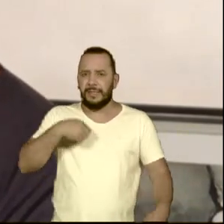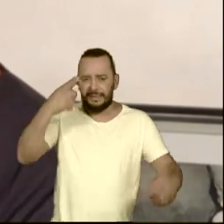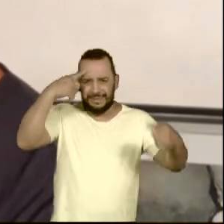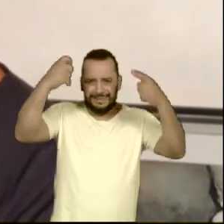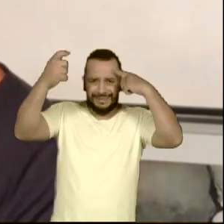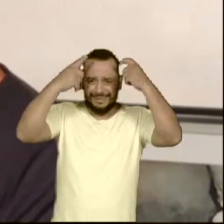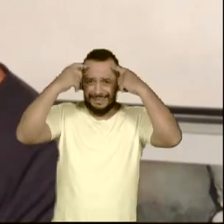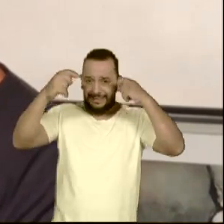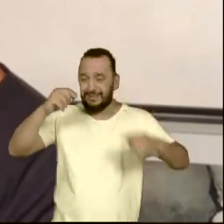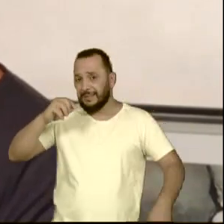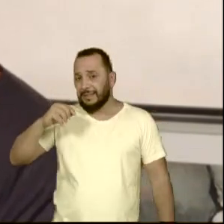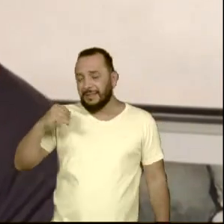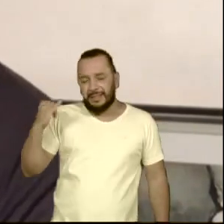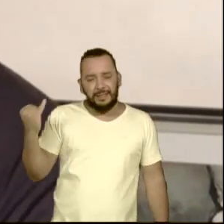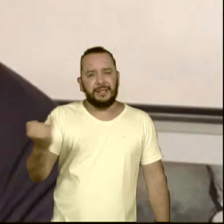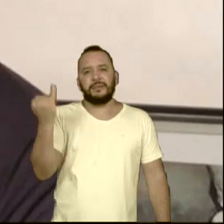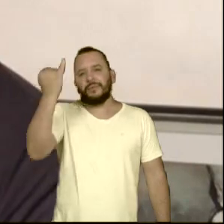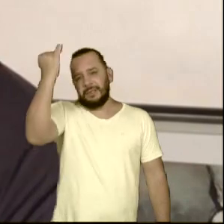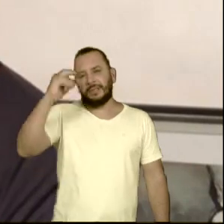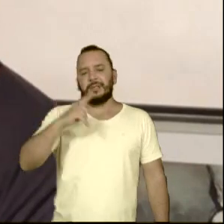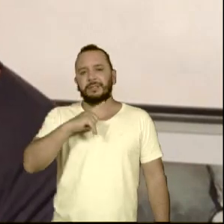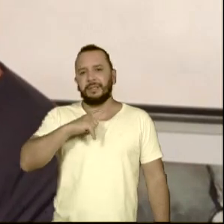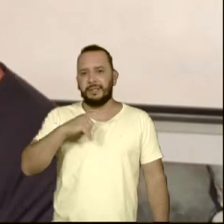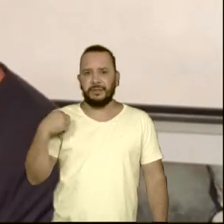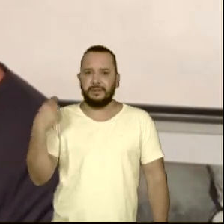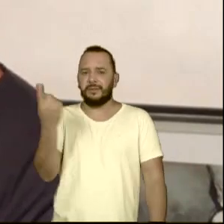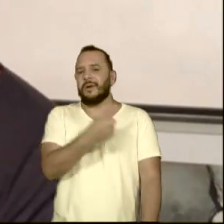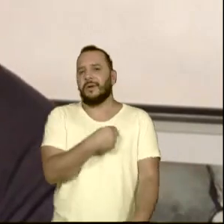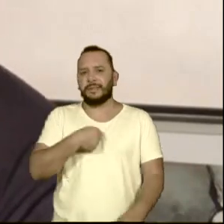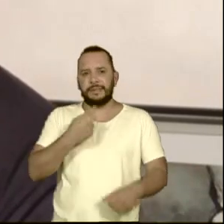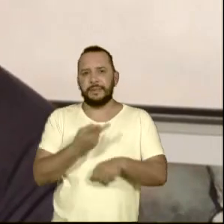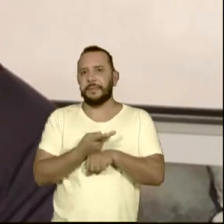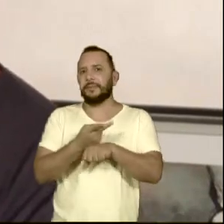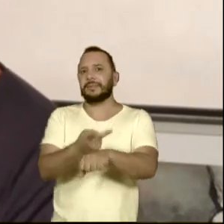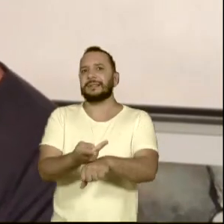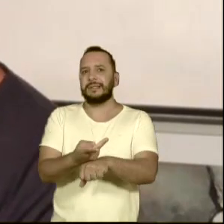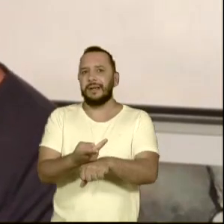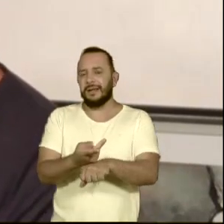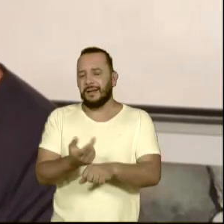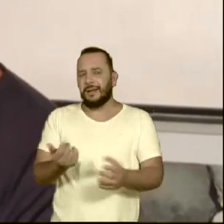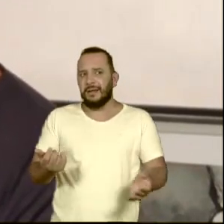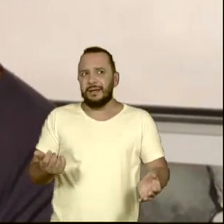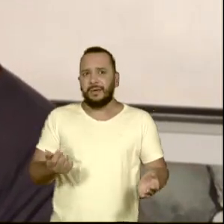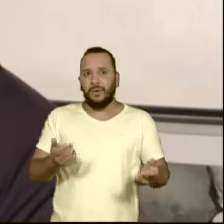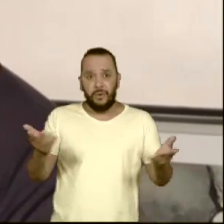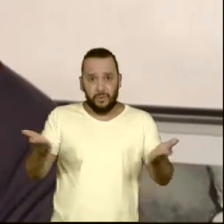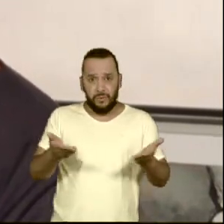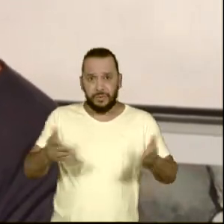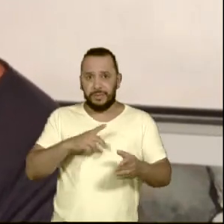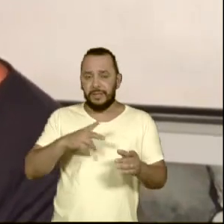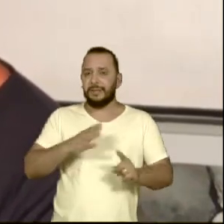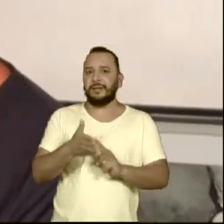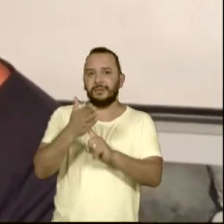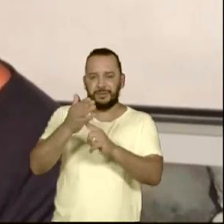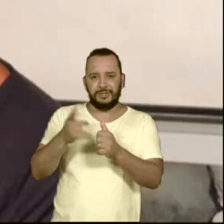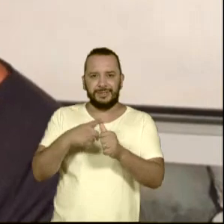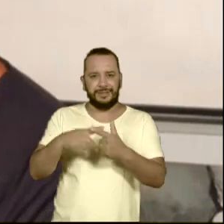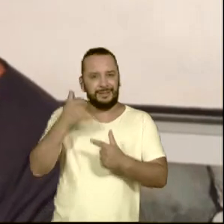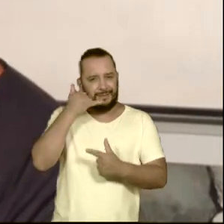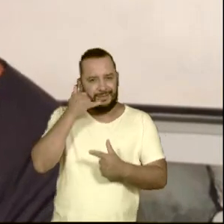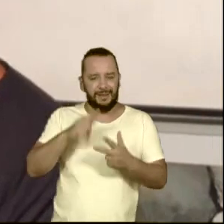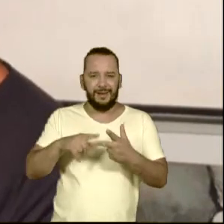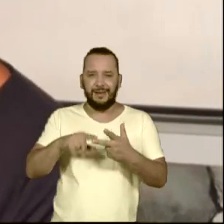fundamental mesmo. Eu acho que a gente tem que buscar, ainda mais hoje em dia com tecnologia, com celulares na mão,